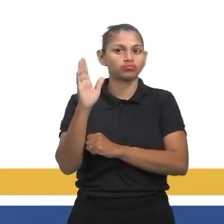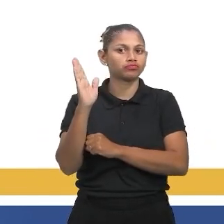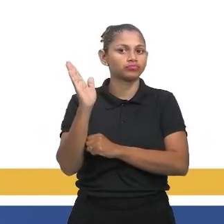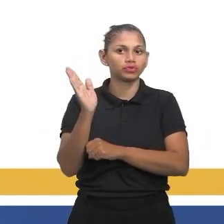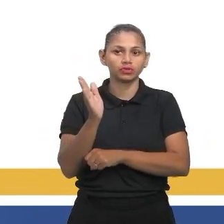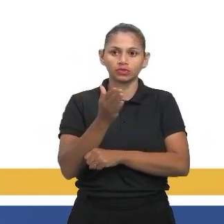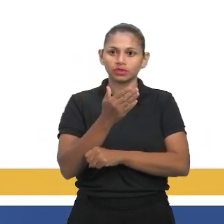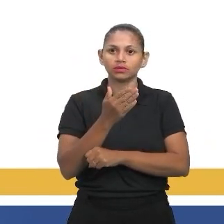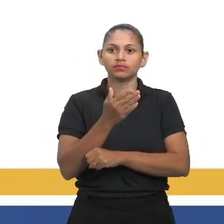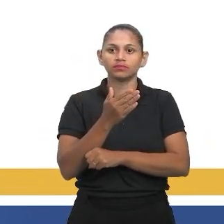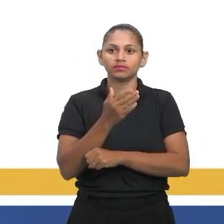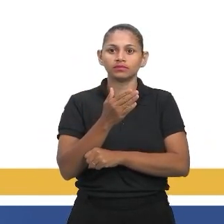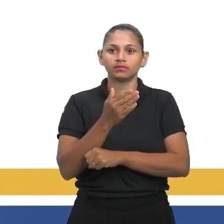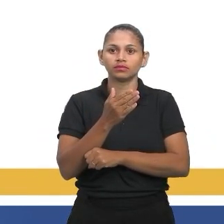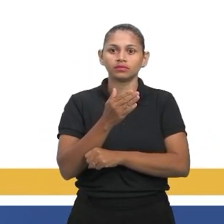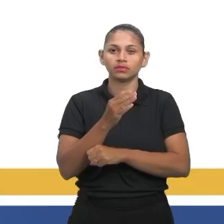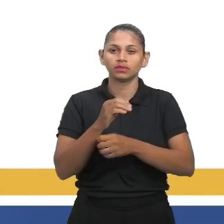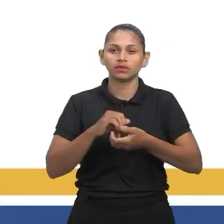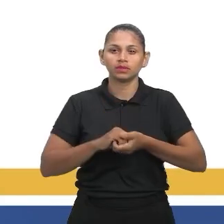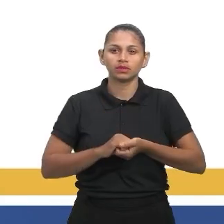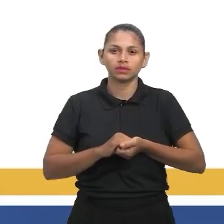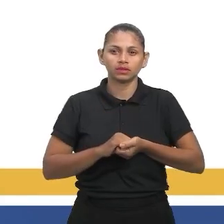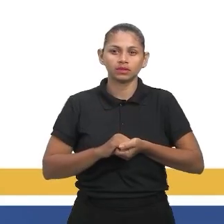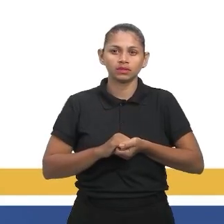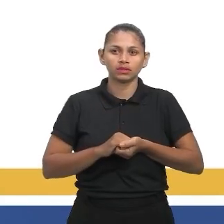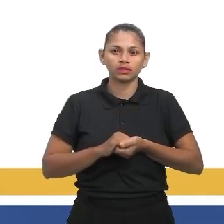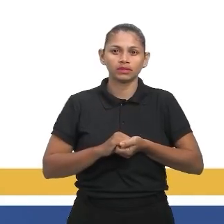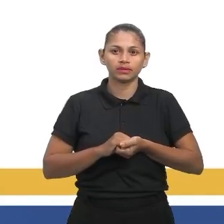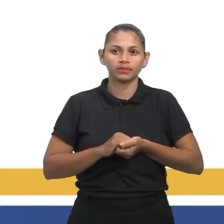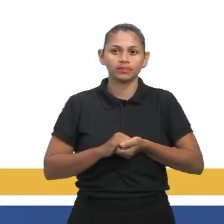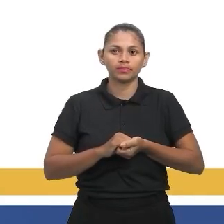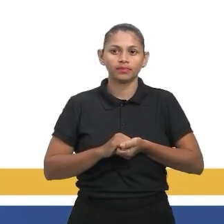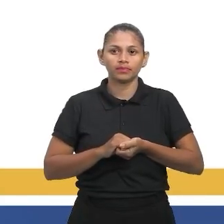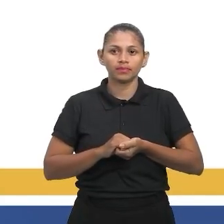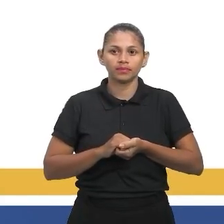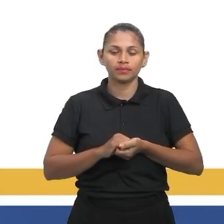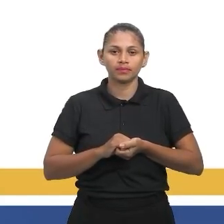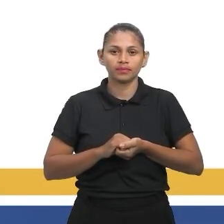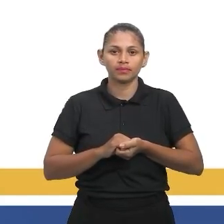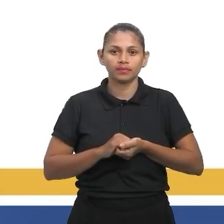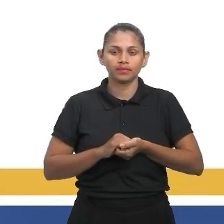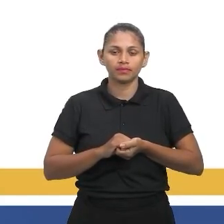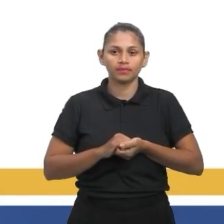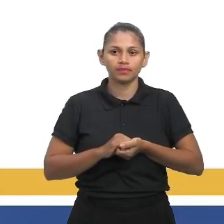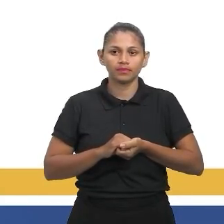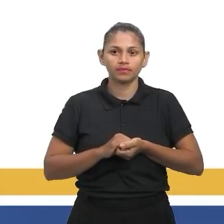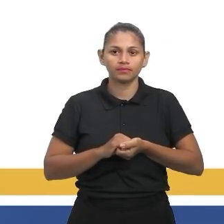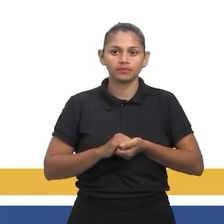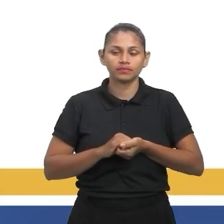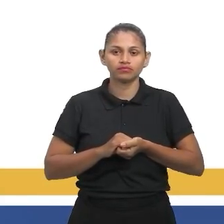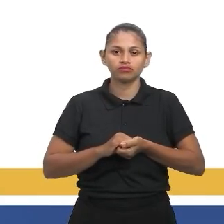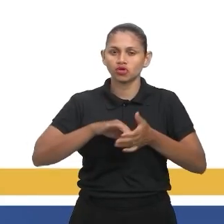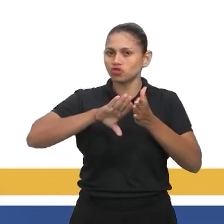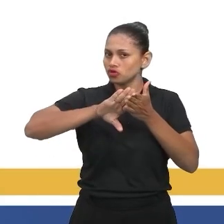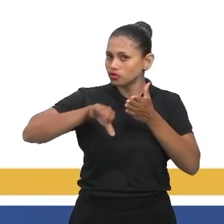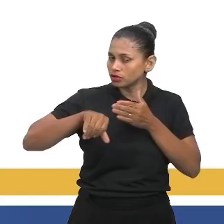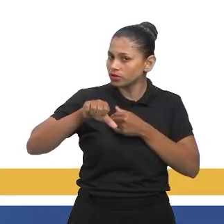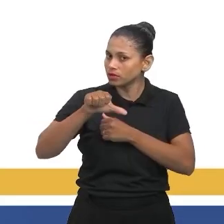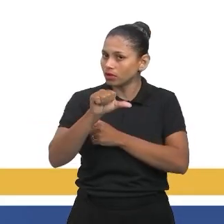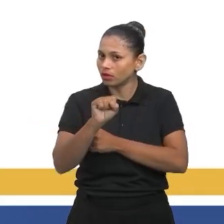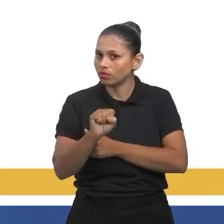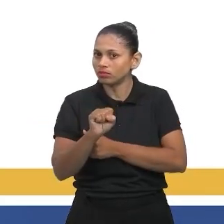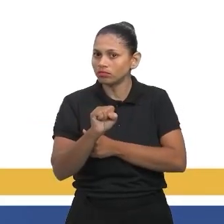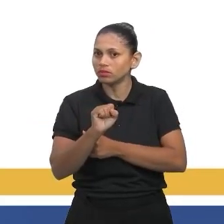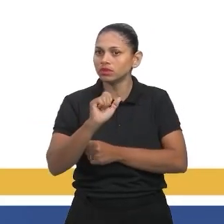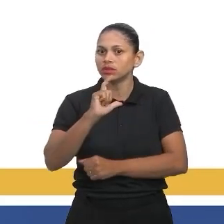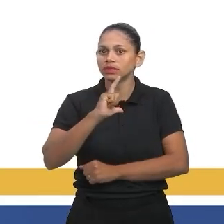2, 5. Então 2, elimina os 2, 6, 4, elimina um 8 e 1, e vou ter o